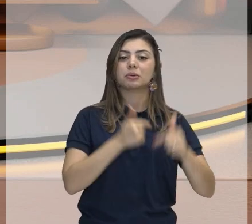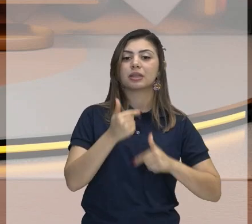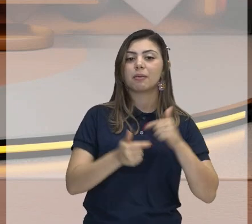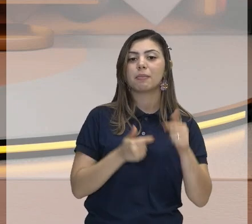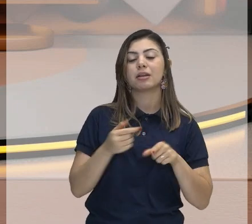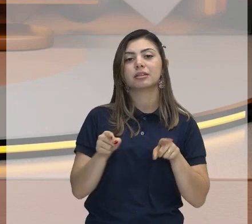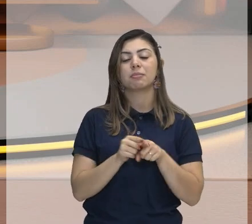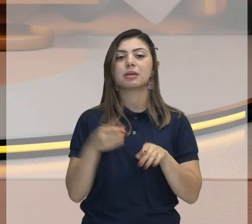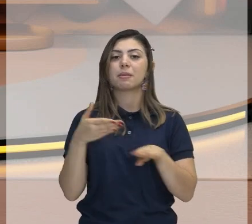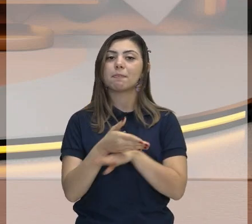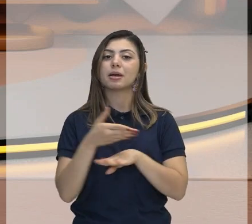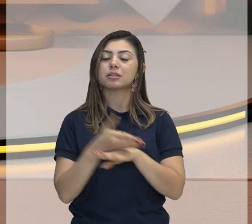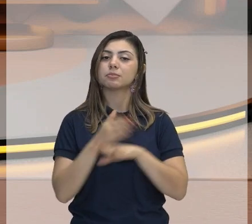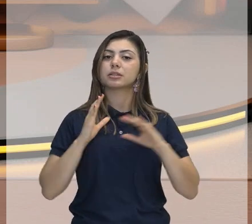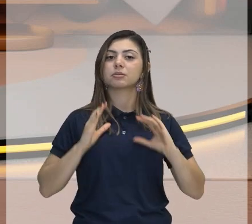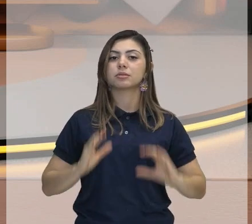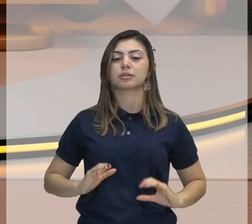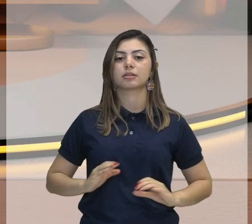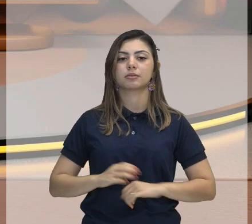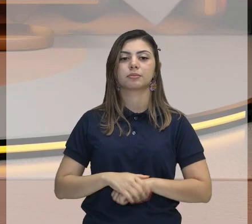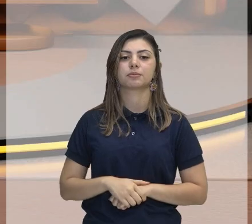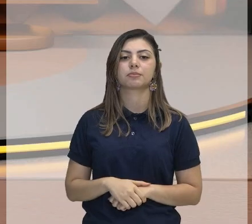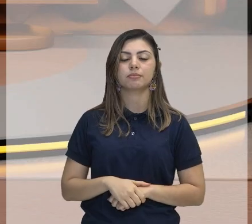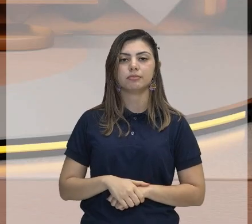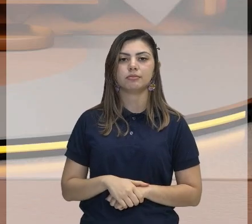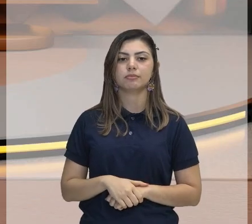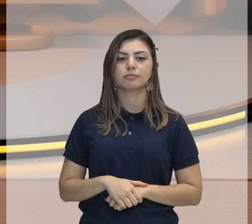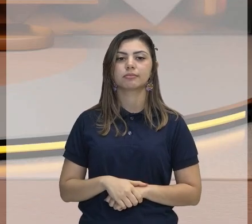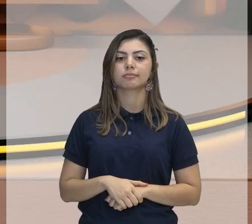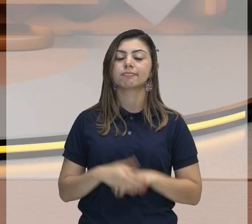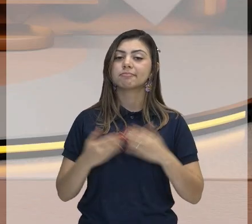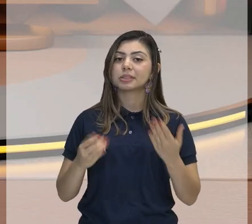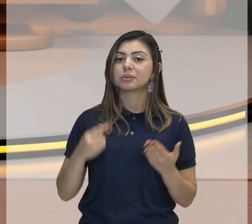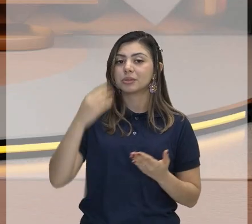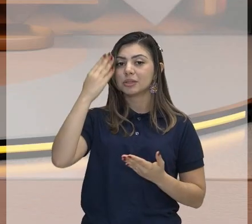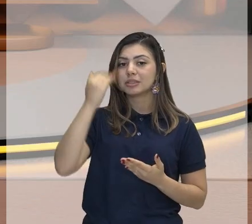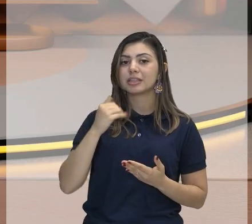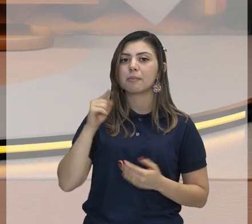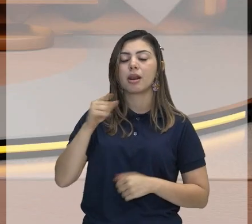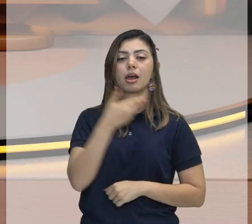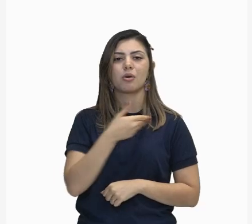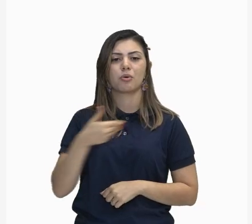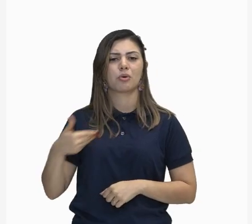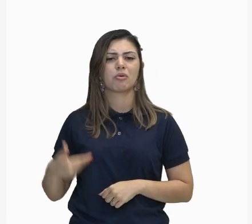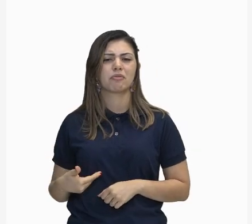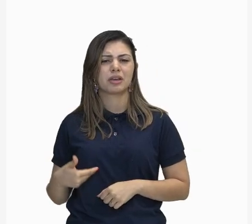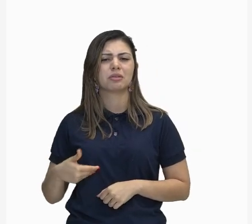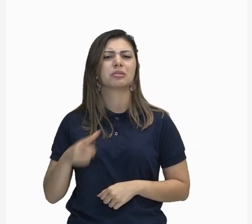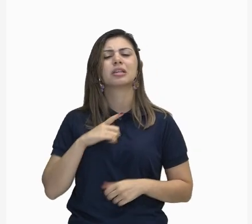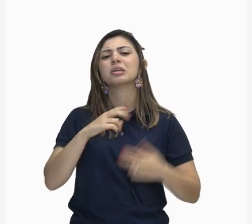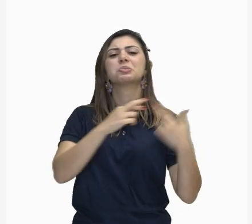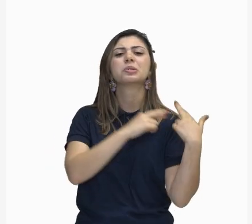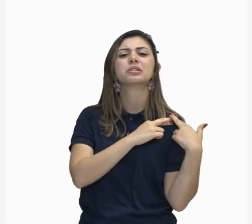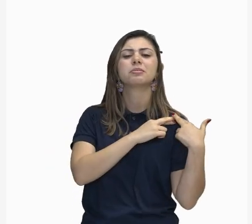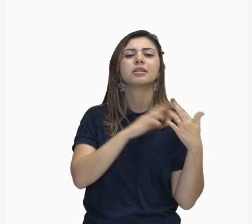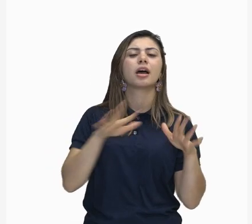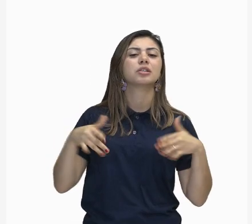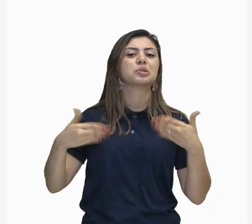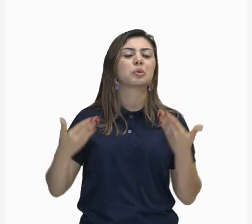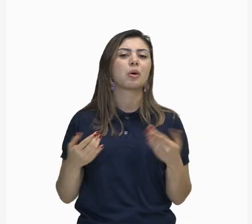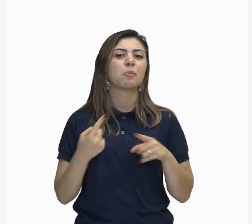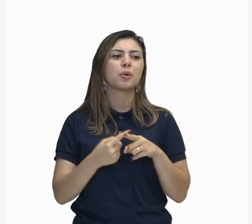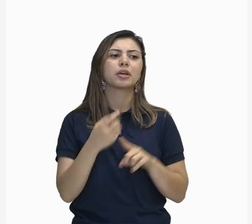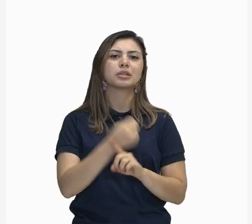a participação cidadã. E aí a gente entra na questão do Estado. Qual é o papel do Estado frente à